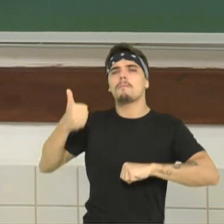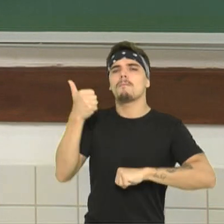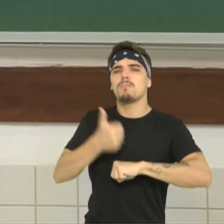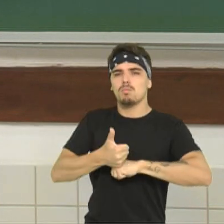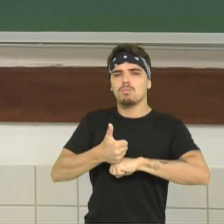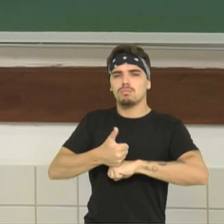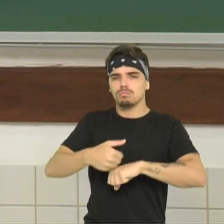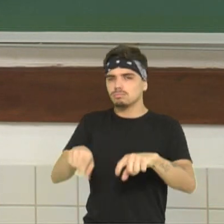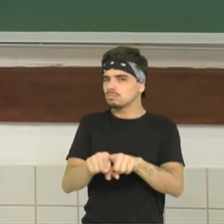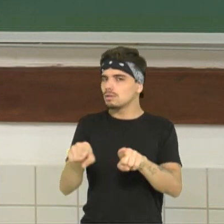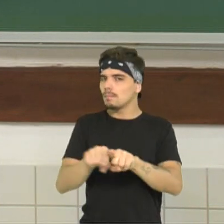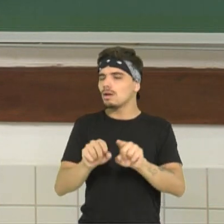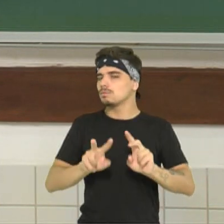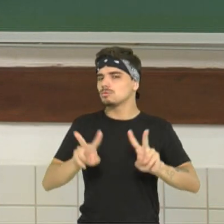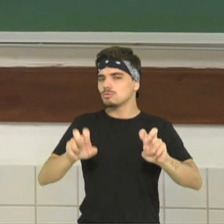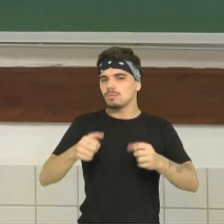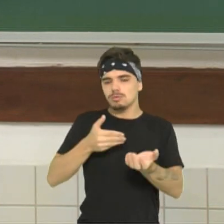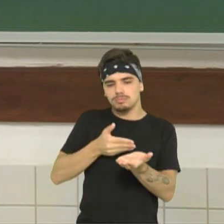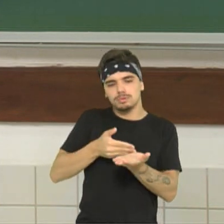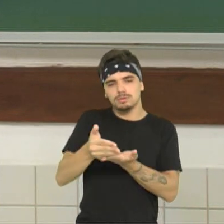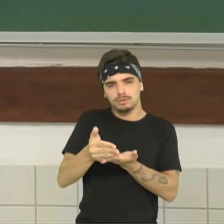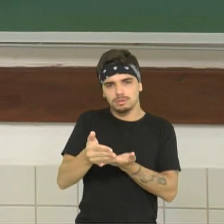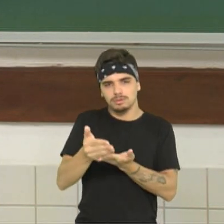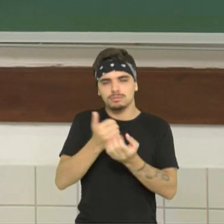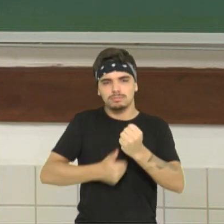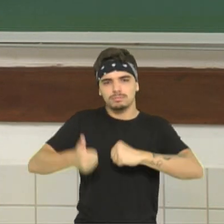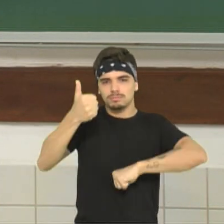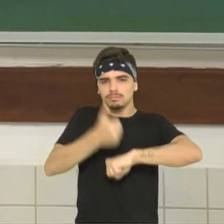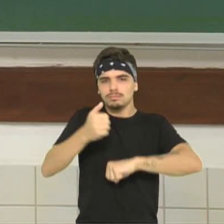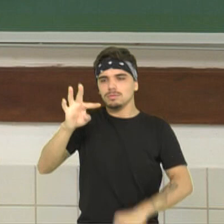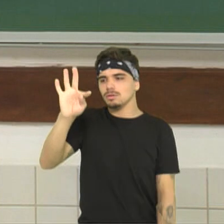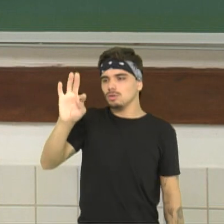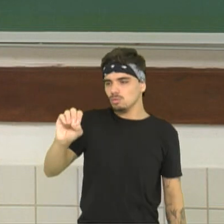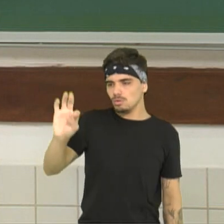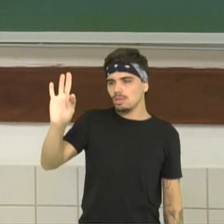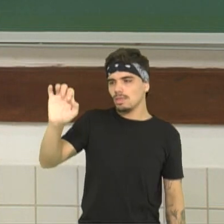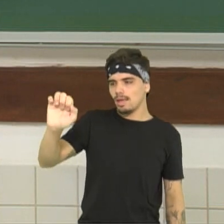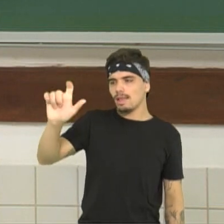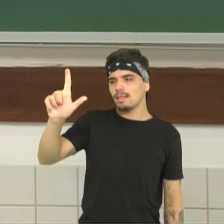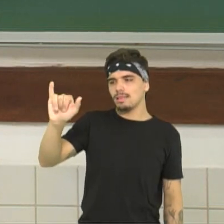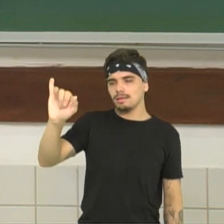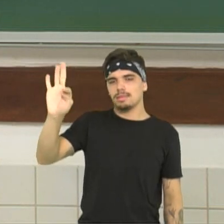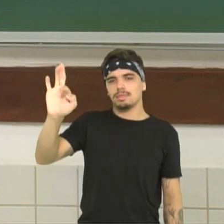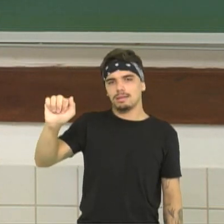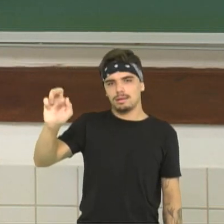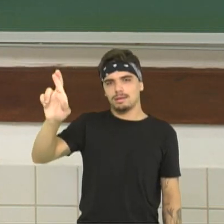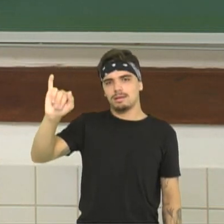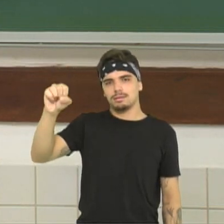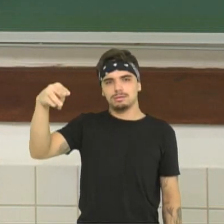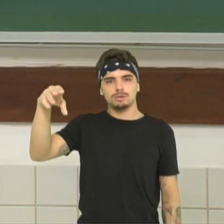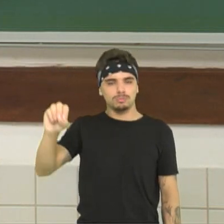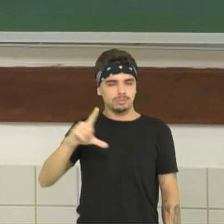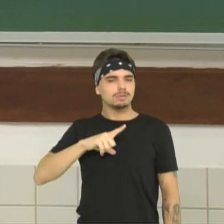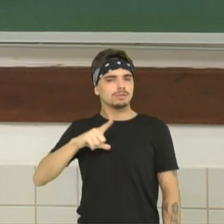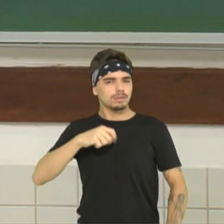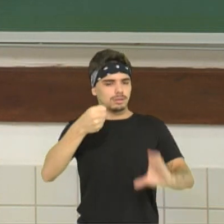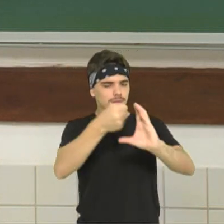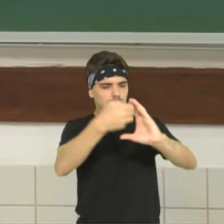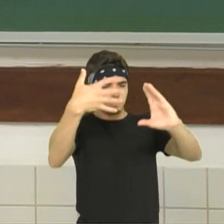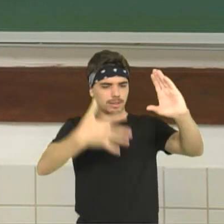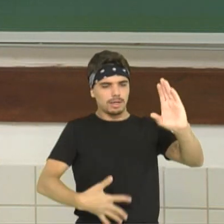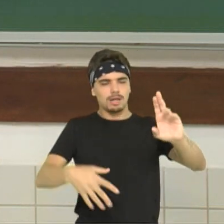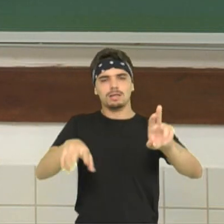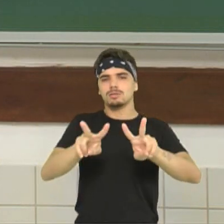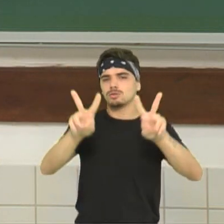totalitarismo. Começamos a estudar o totalitarismo na última aula, vimos aí características importantes